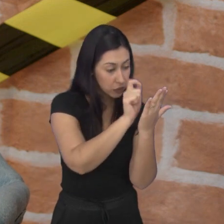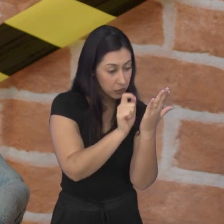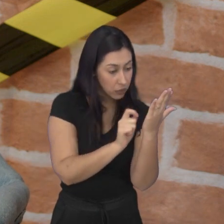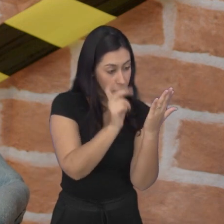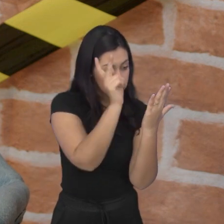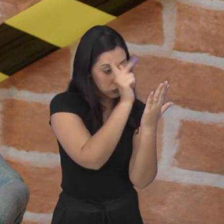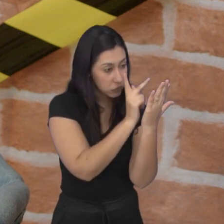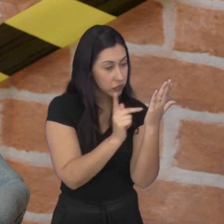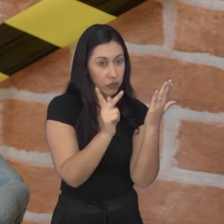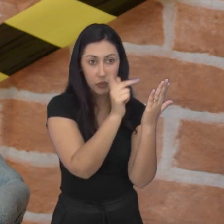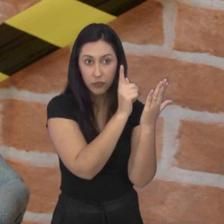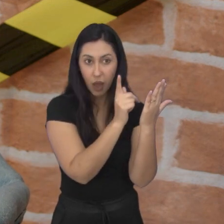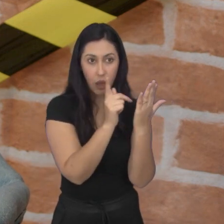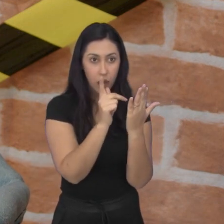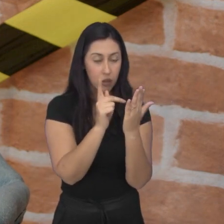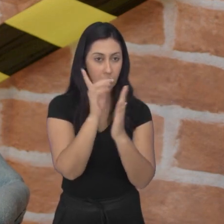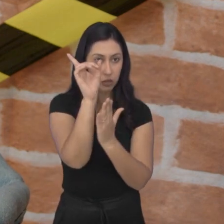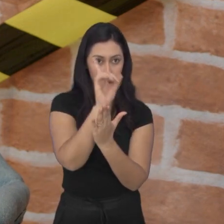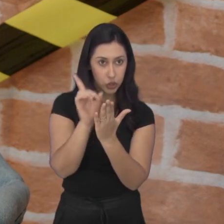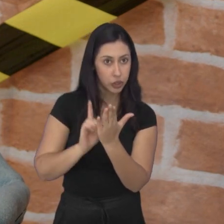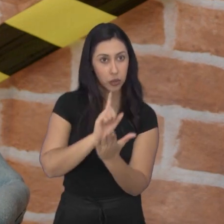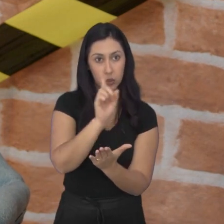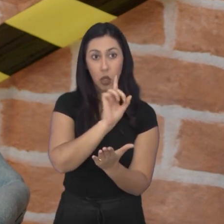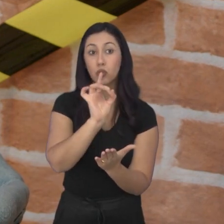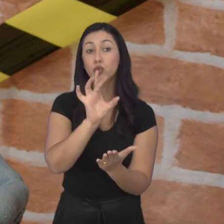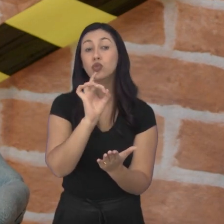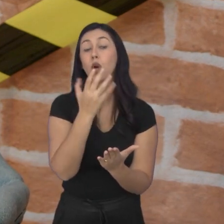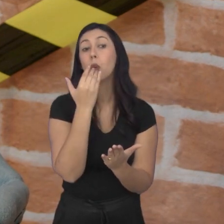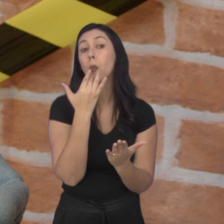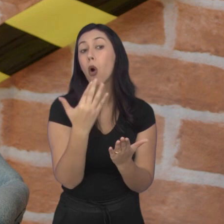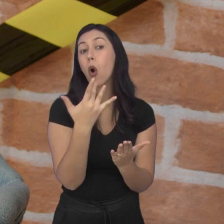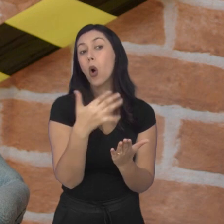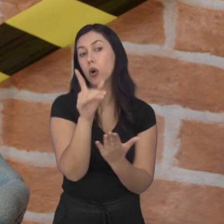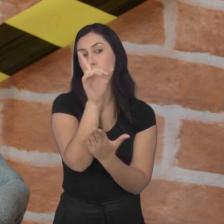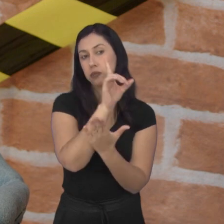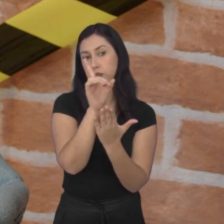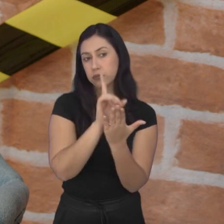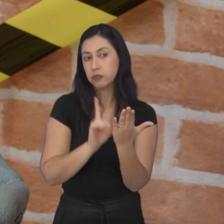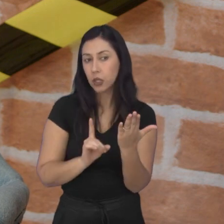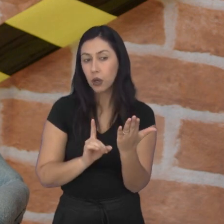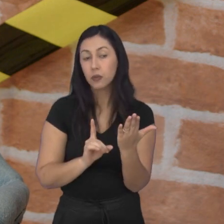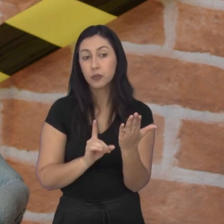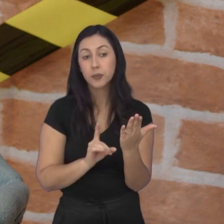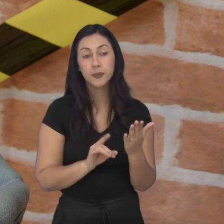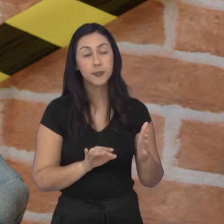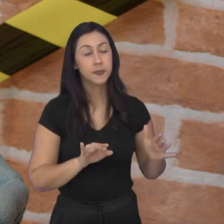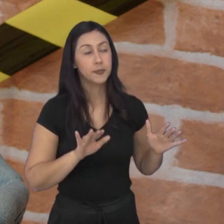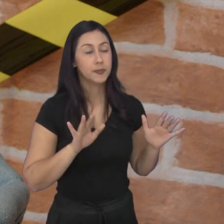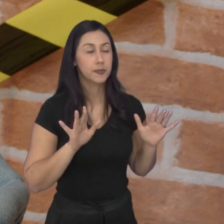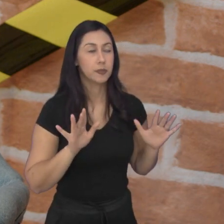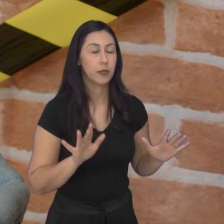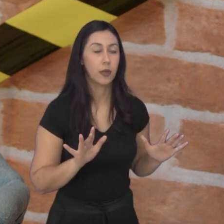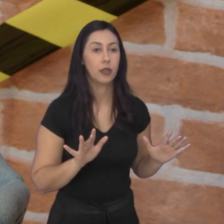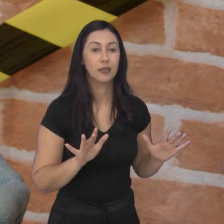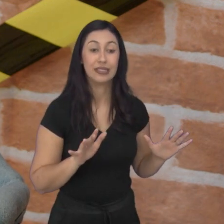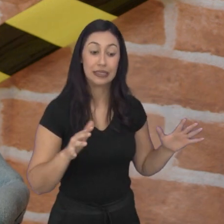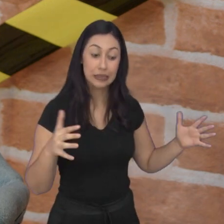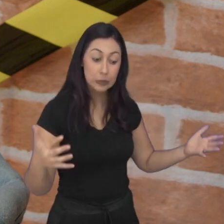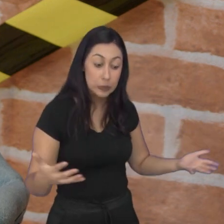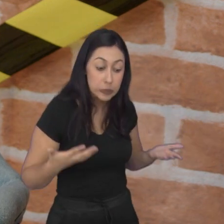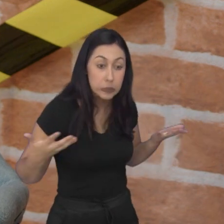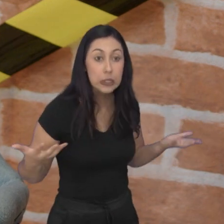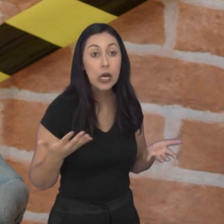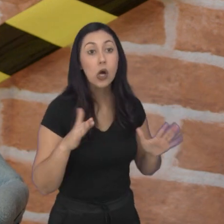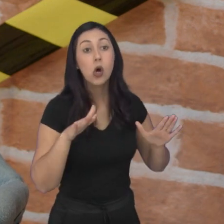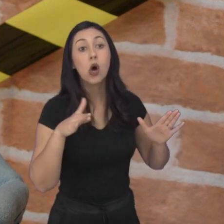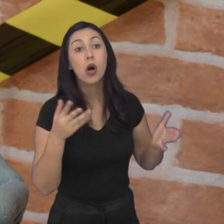mão, certinho, né? Não são artes digitais, elas são coloridas digitalmente. Mas você tem esse